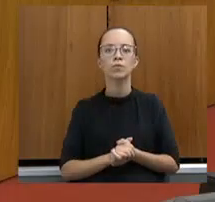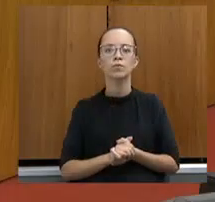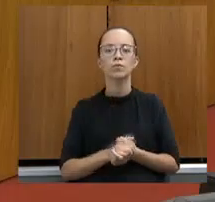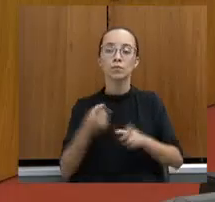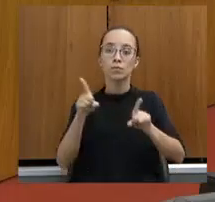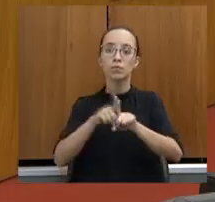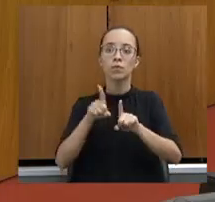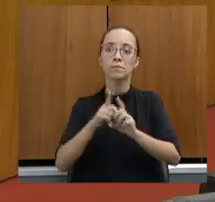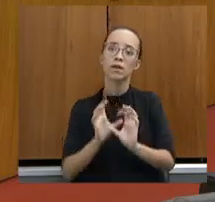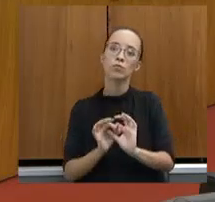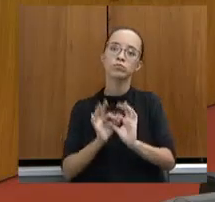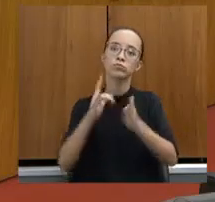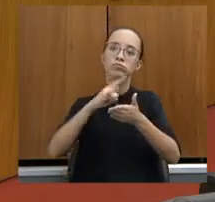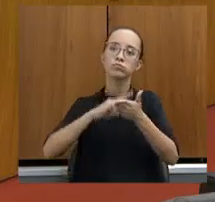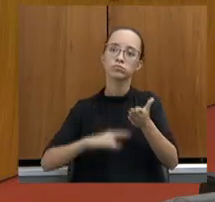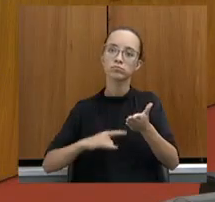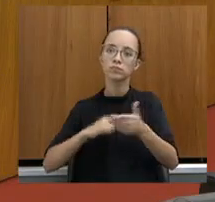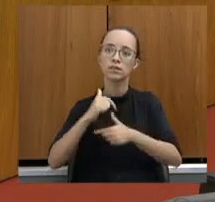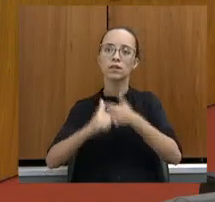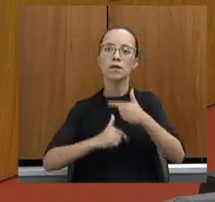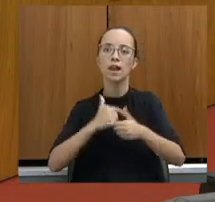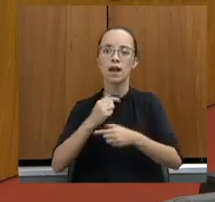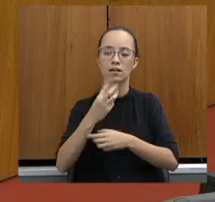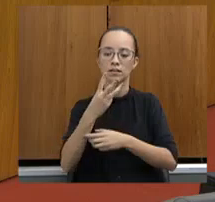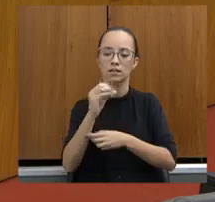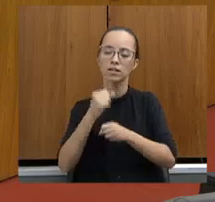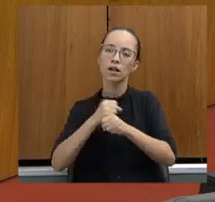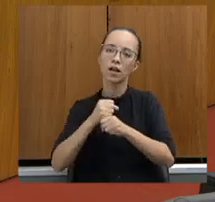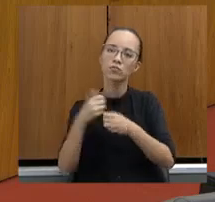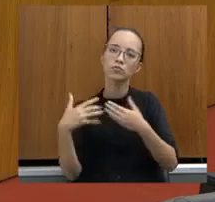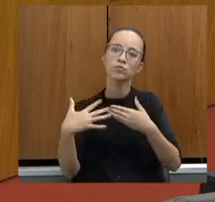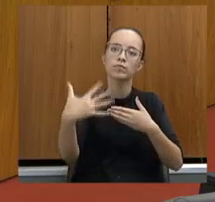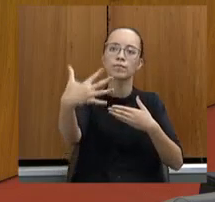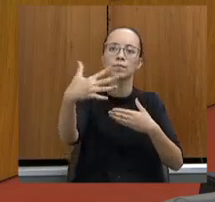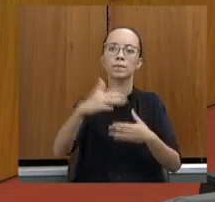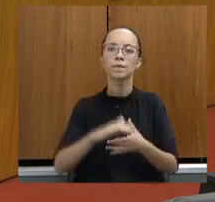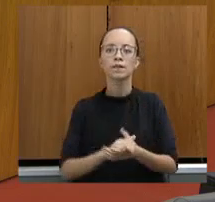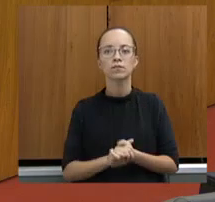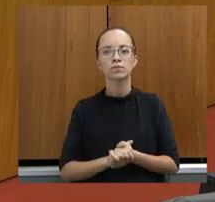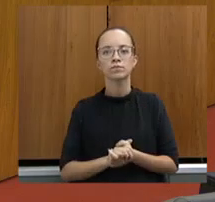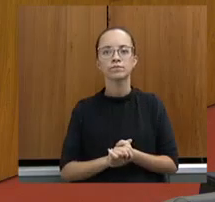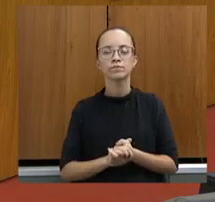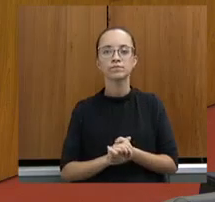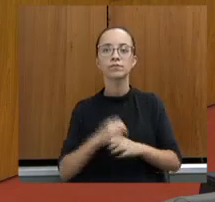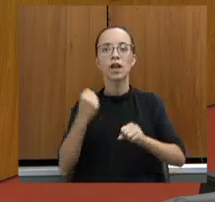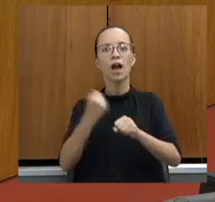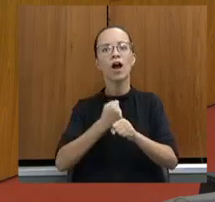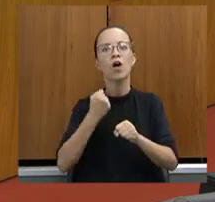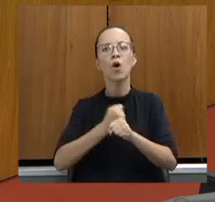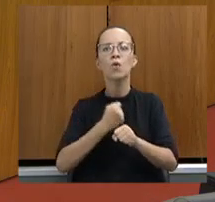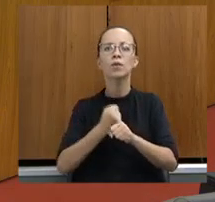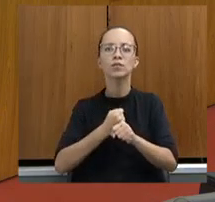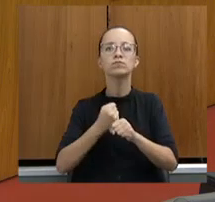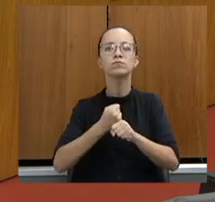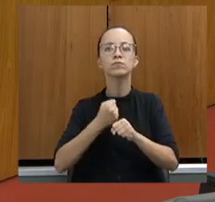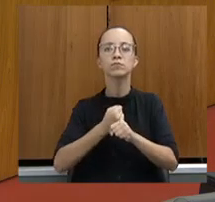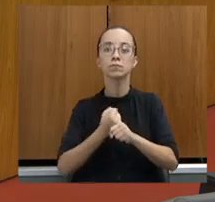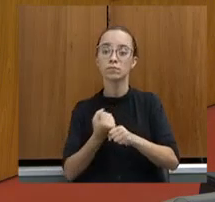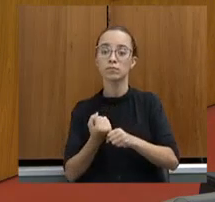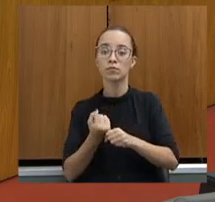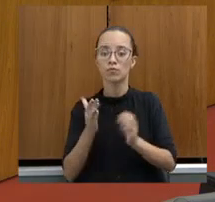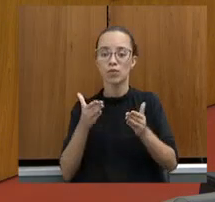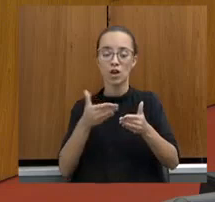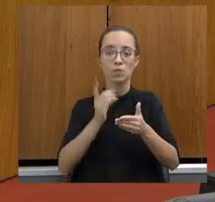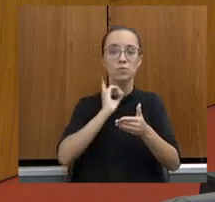também autorização para operar por mais 30 anos a obra de vulto definida para Minas Gerais